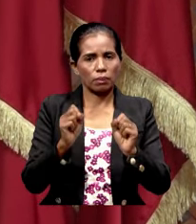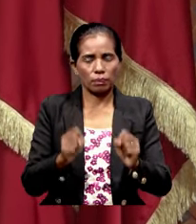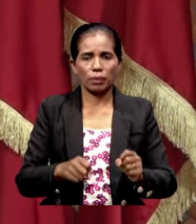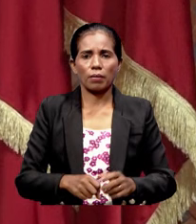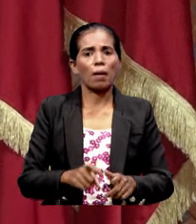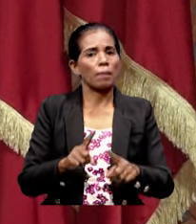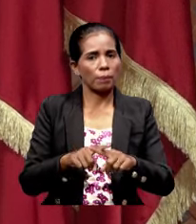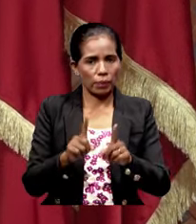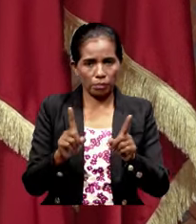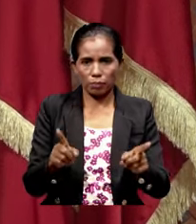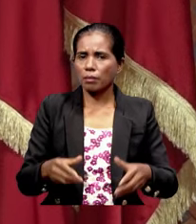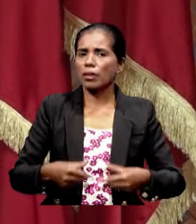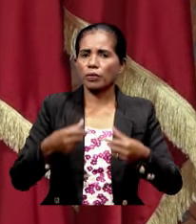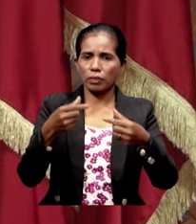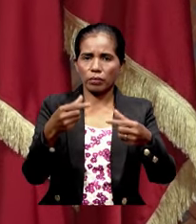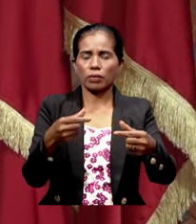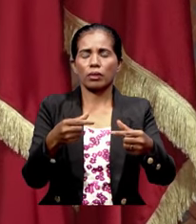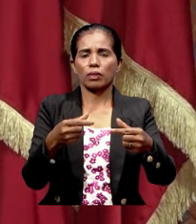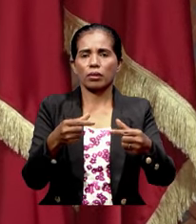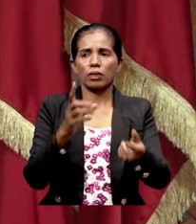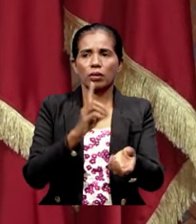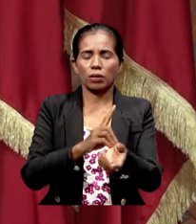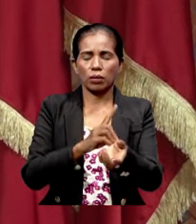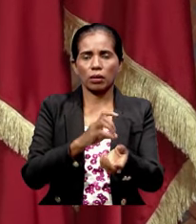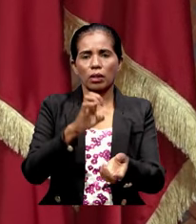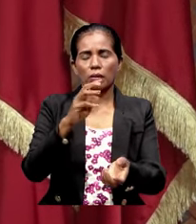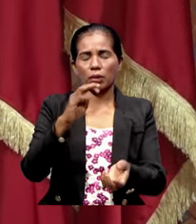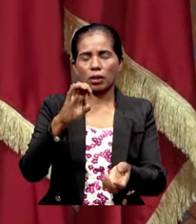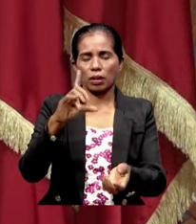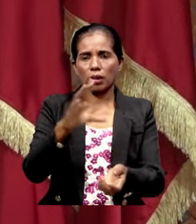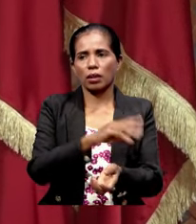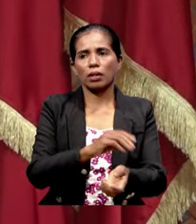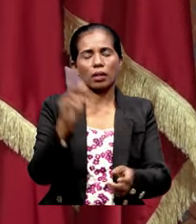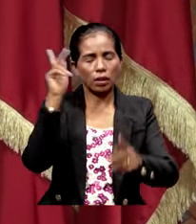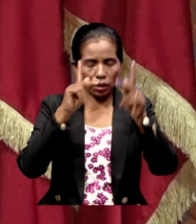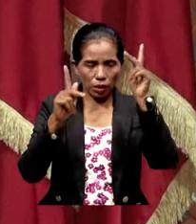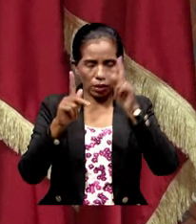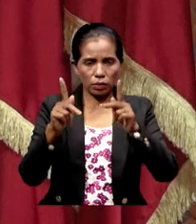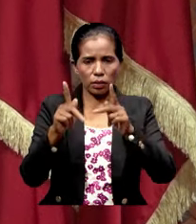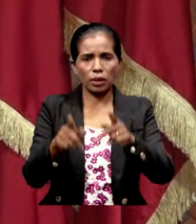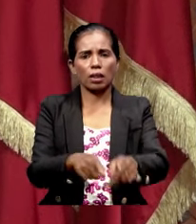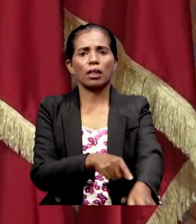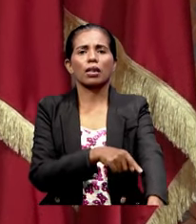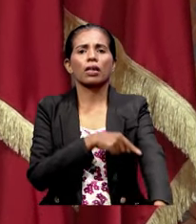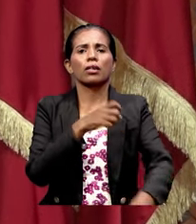Mas, até foi indulto do doutor Emílio Pires, caso não é dada, tinha se anulo.